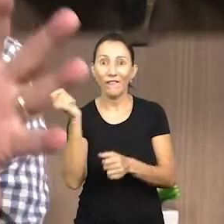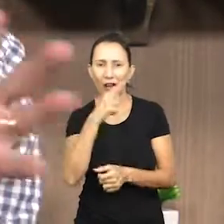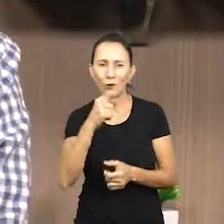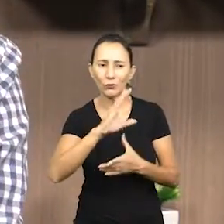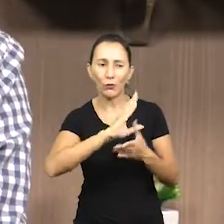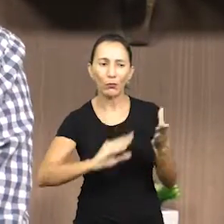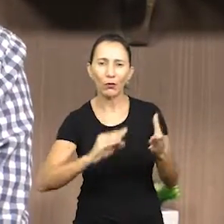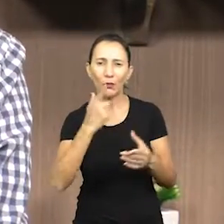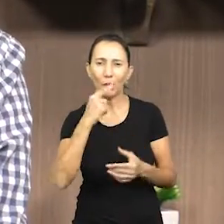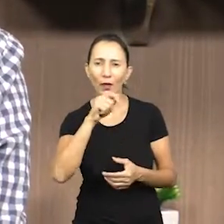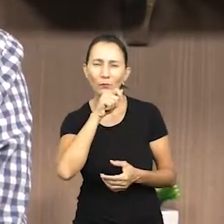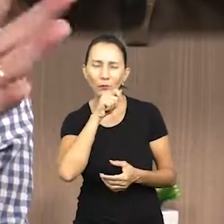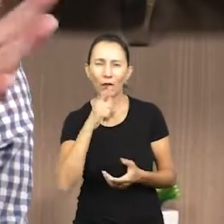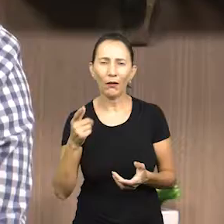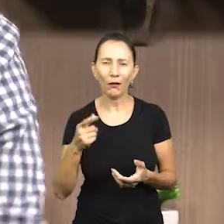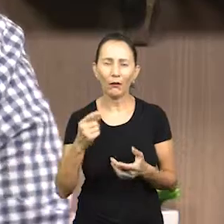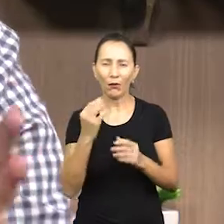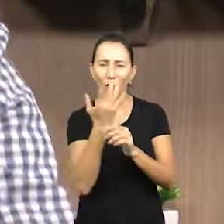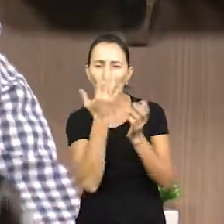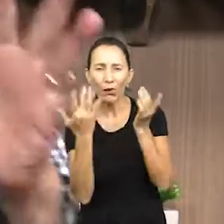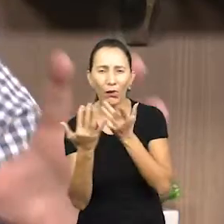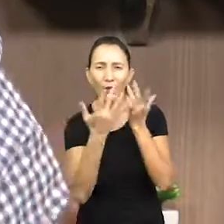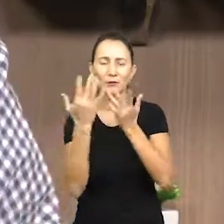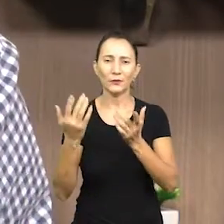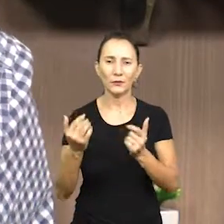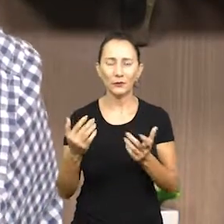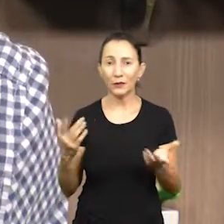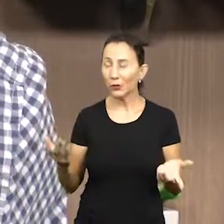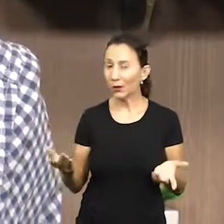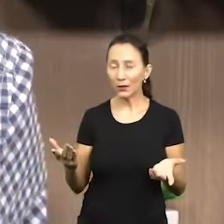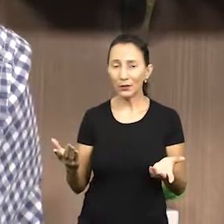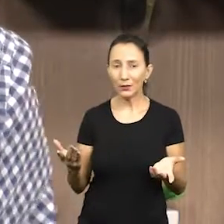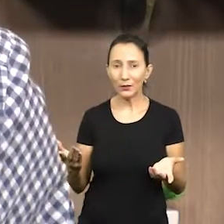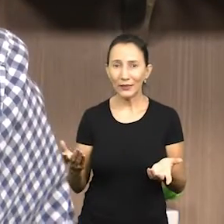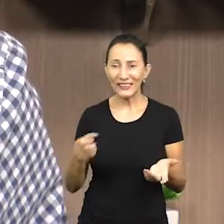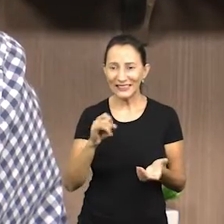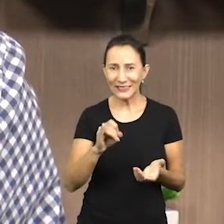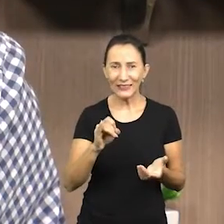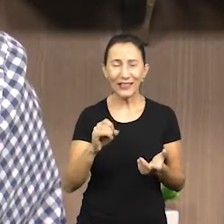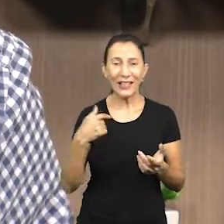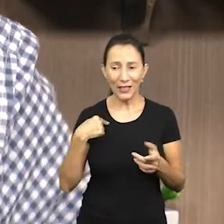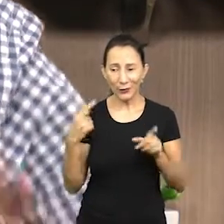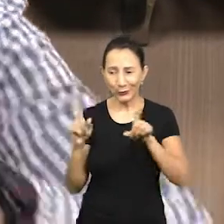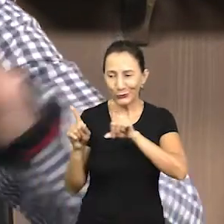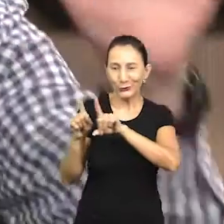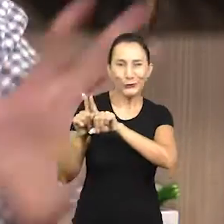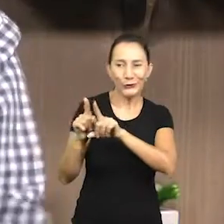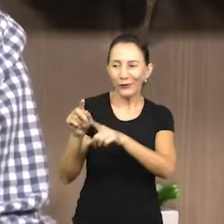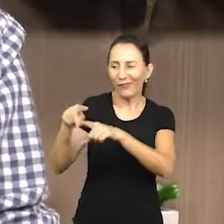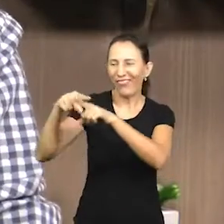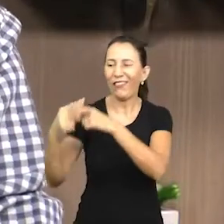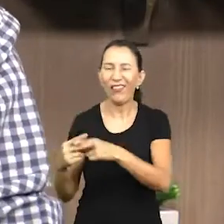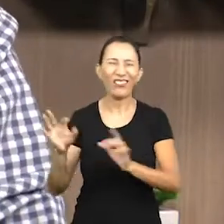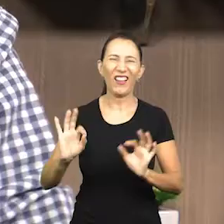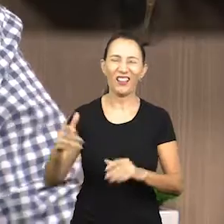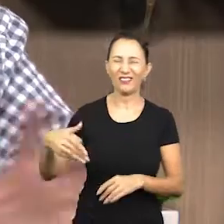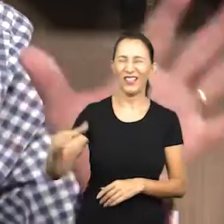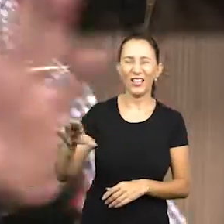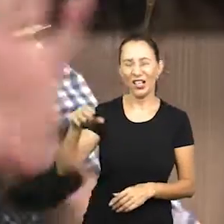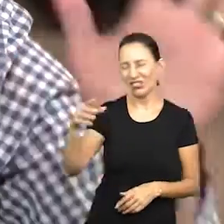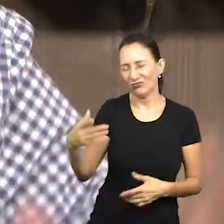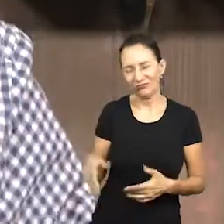cestas básicas para os asilos. Aí Jesus não seria crucificado. Jesus estaria até